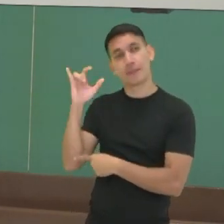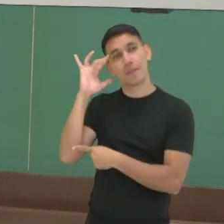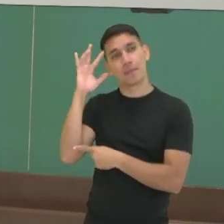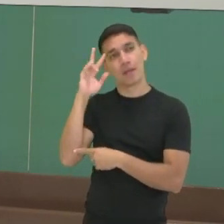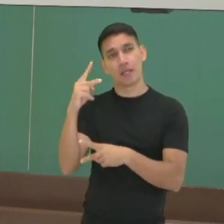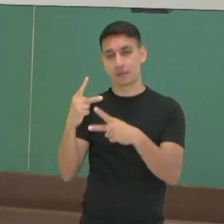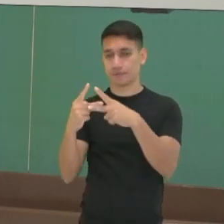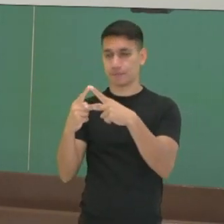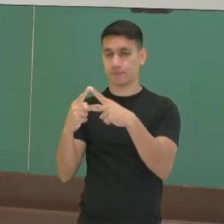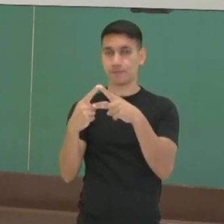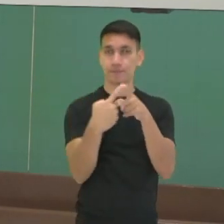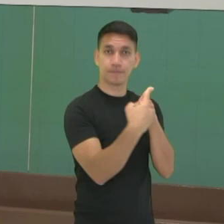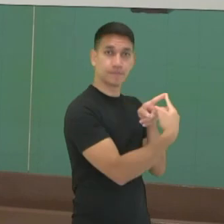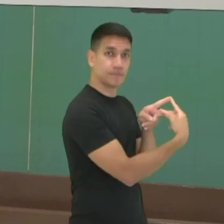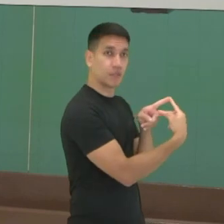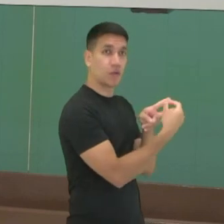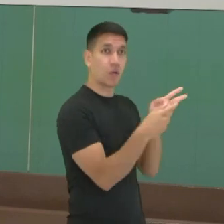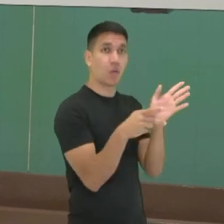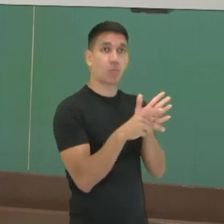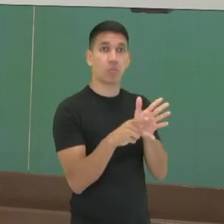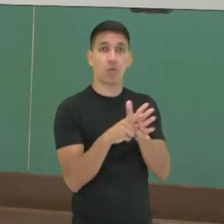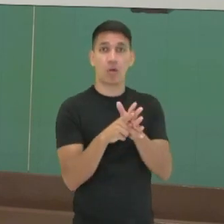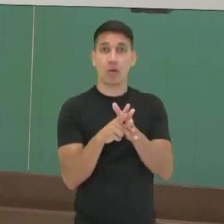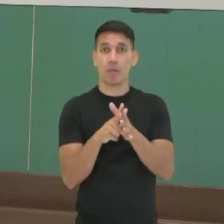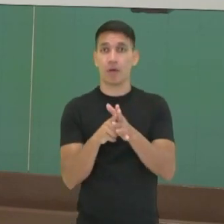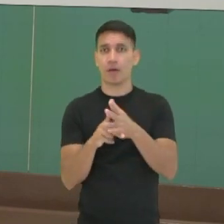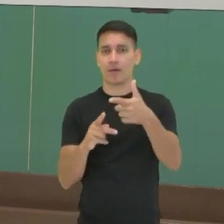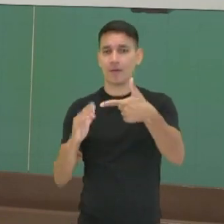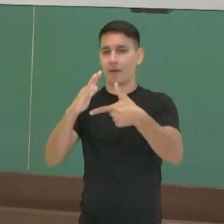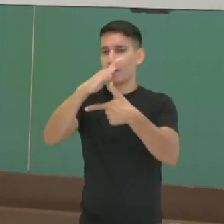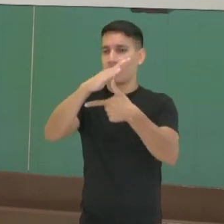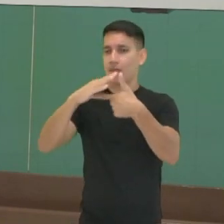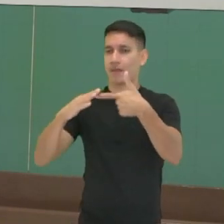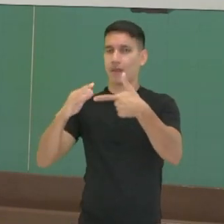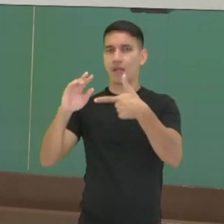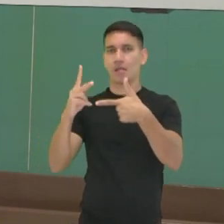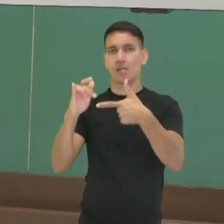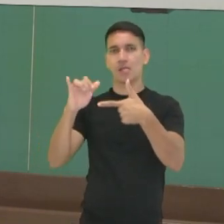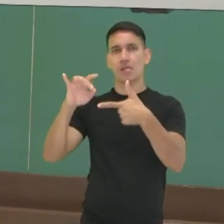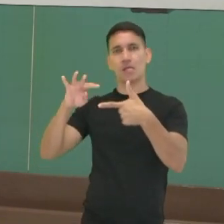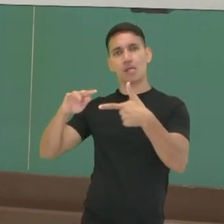um triângulo retângulo. Essa aqui é a minha hipotenusa. Lembram? A hipotenusa que